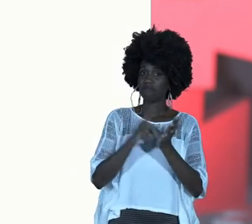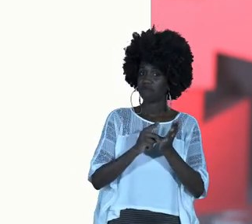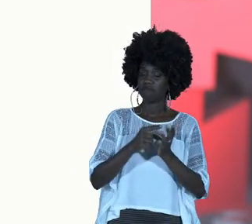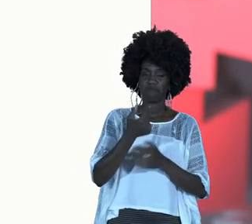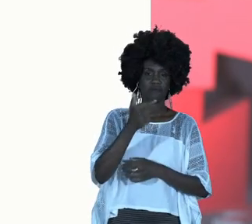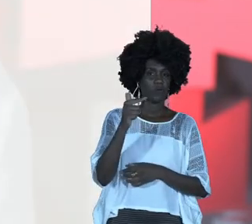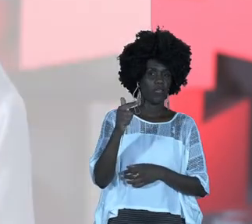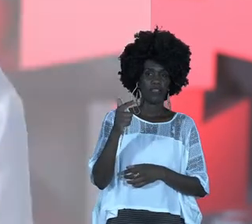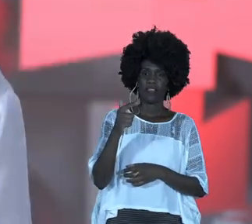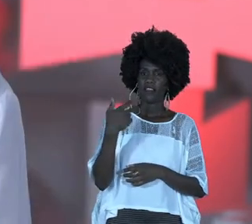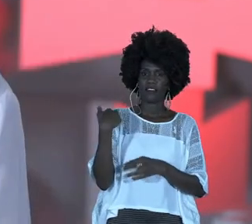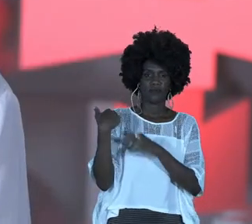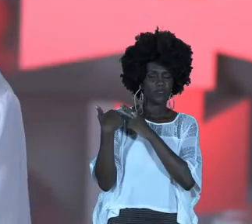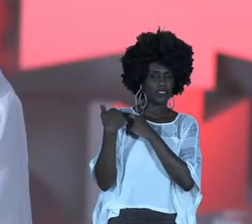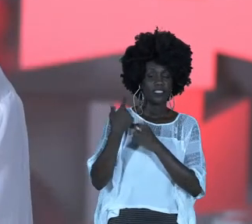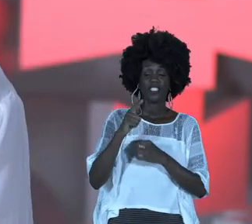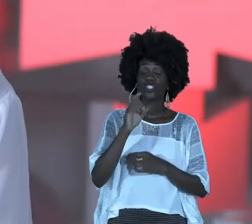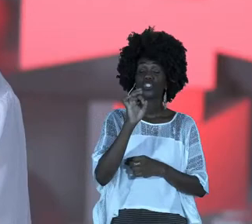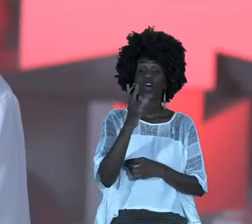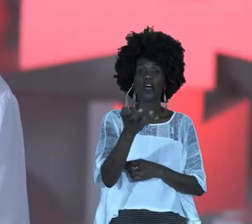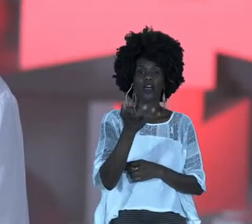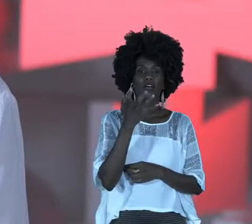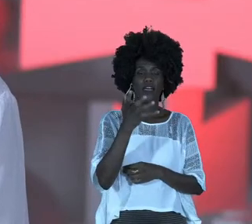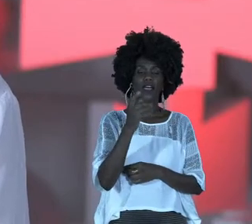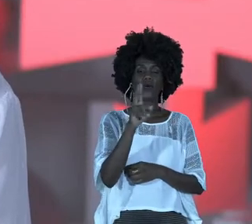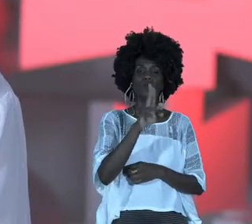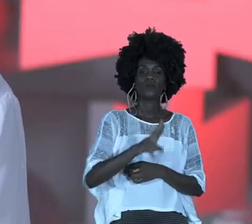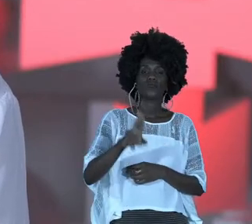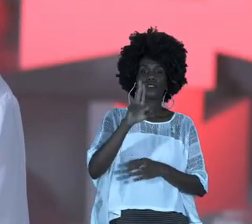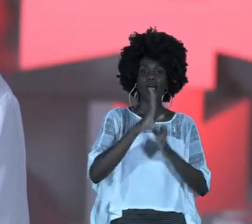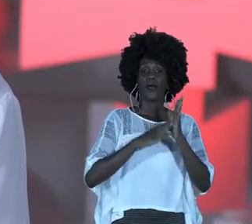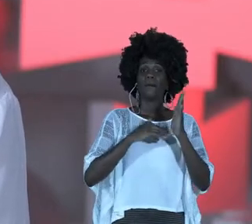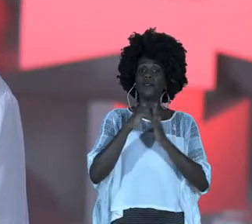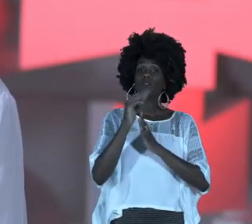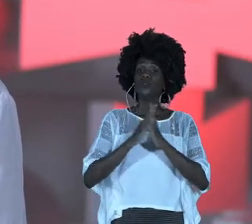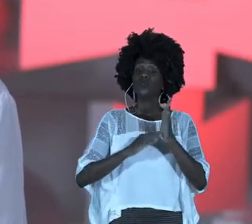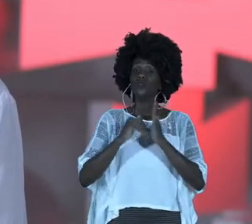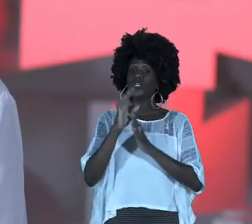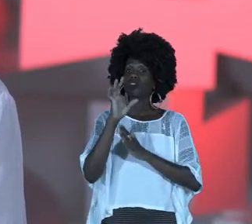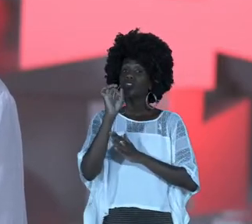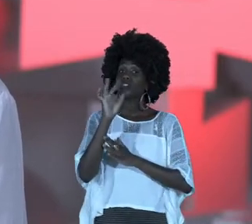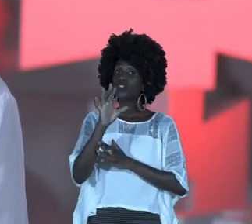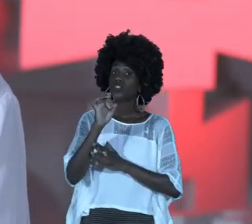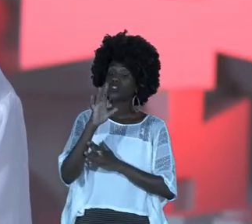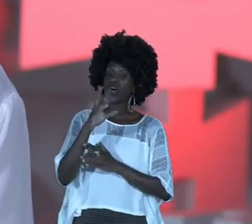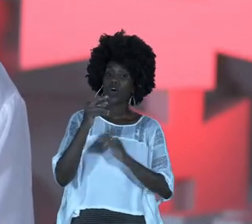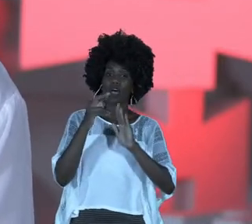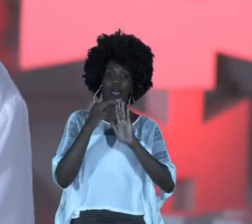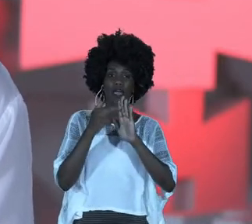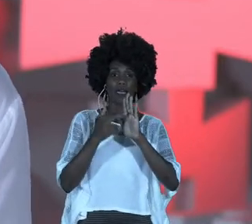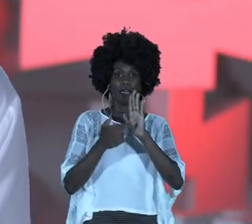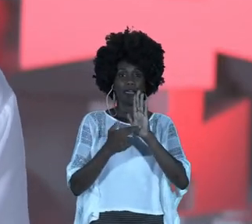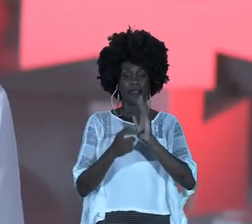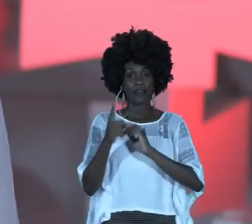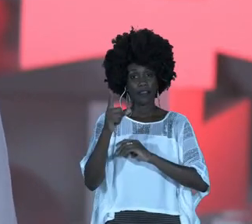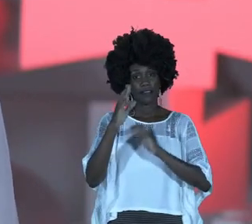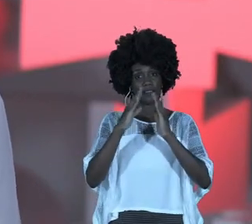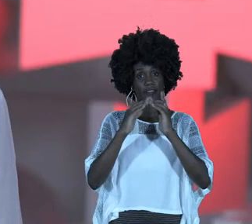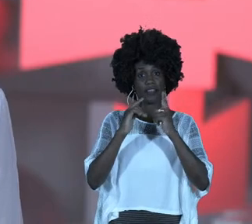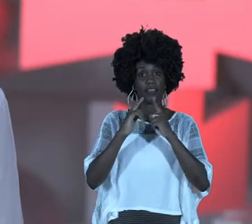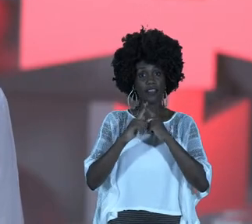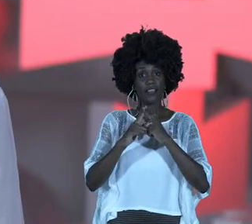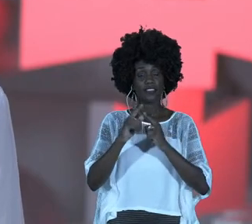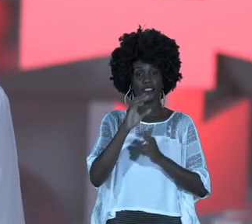realista. Há um compromisso em usar a pintura para representar dogmas da Igreja Católica. E aqui a gente vê um